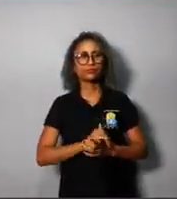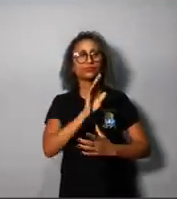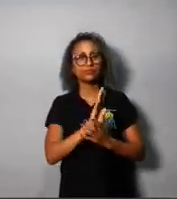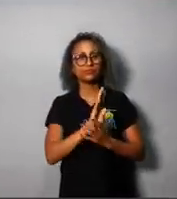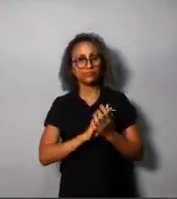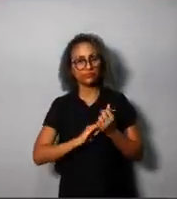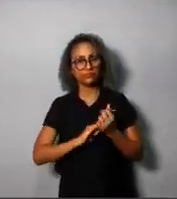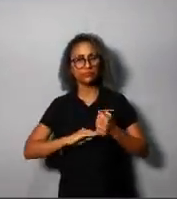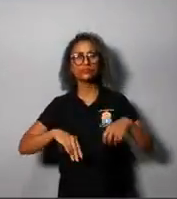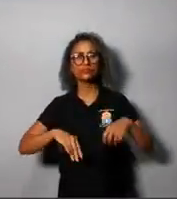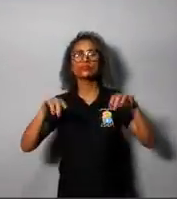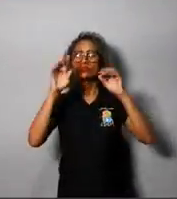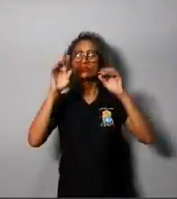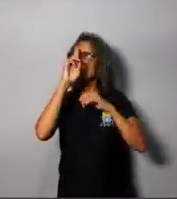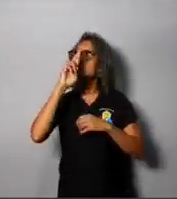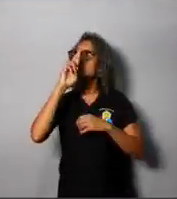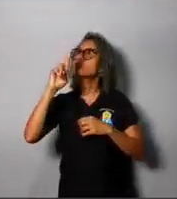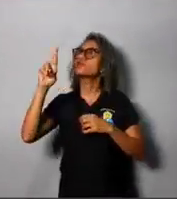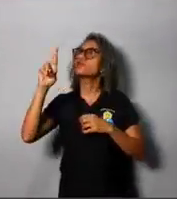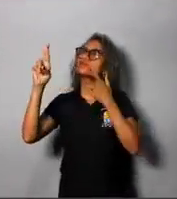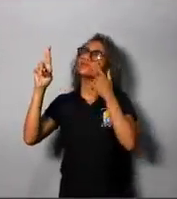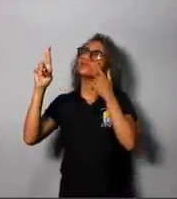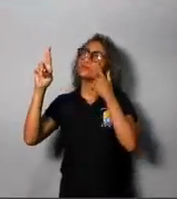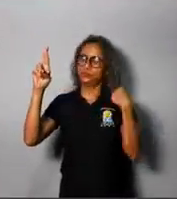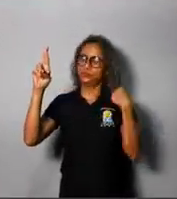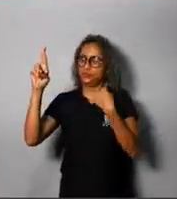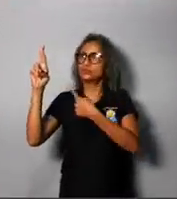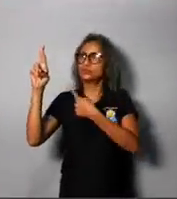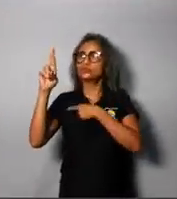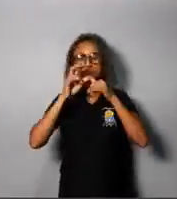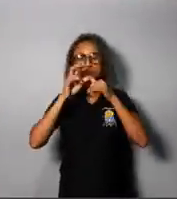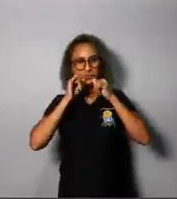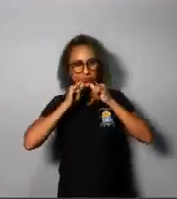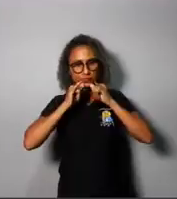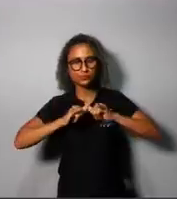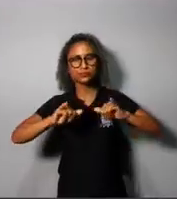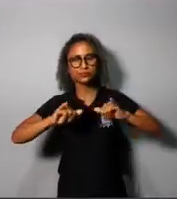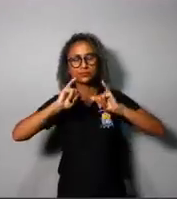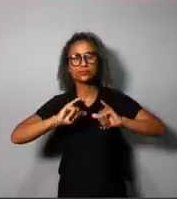Anunciamos, Senhor, a vossa morte e